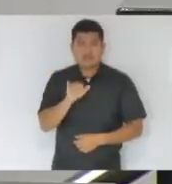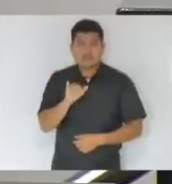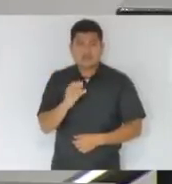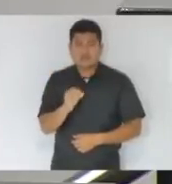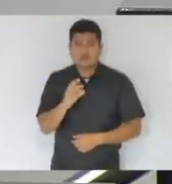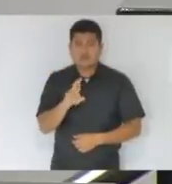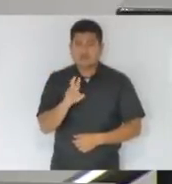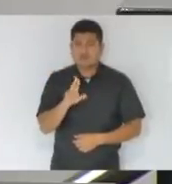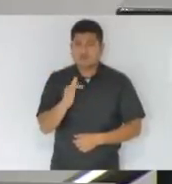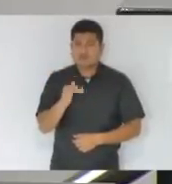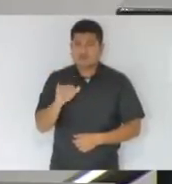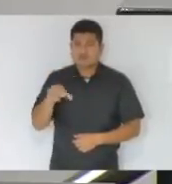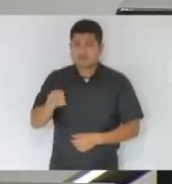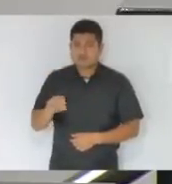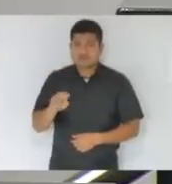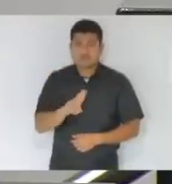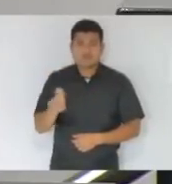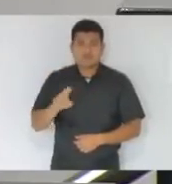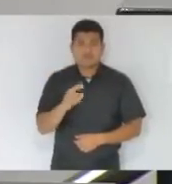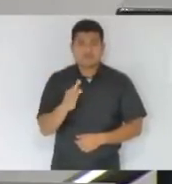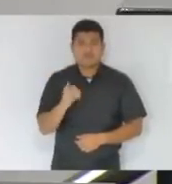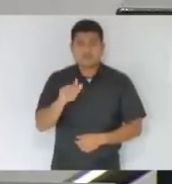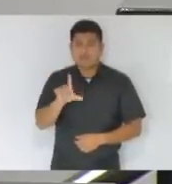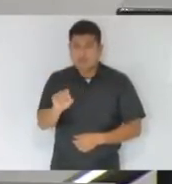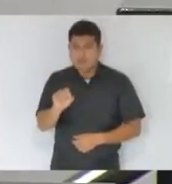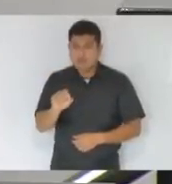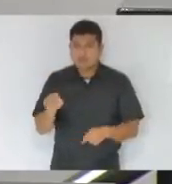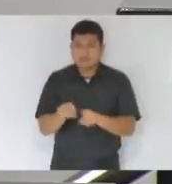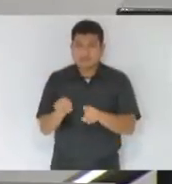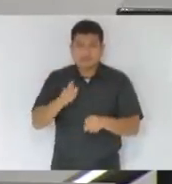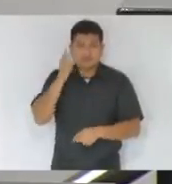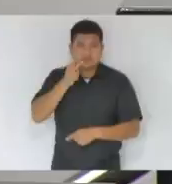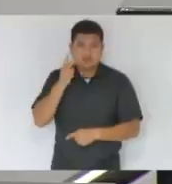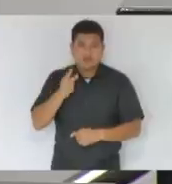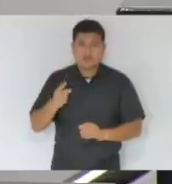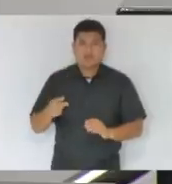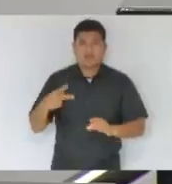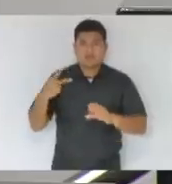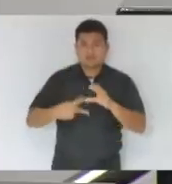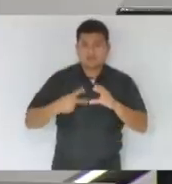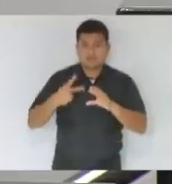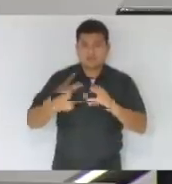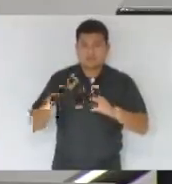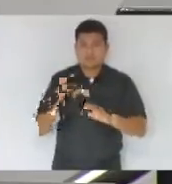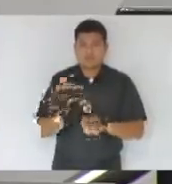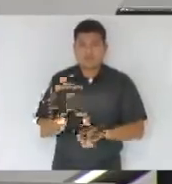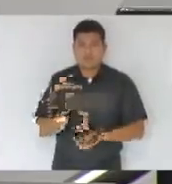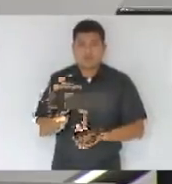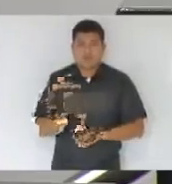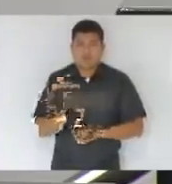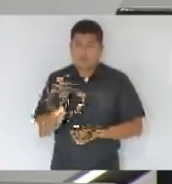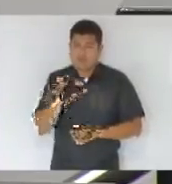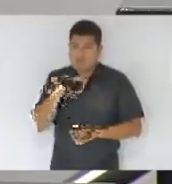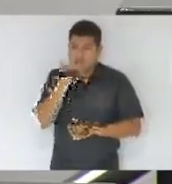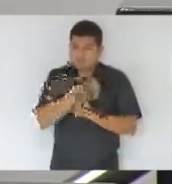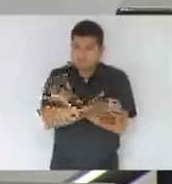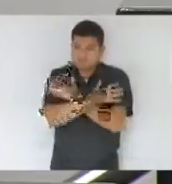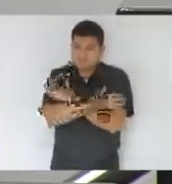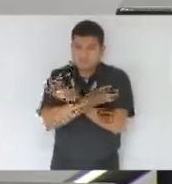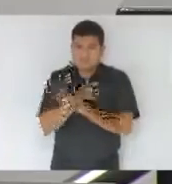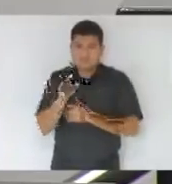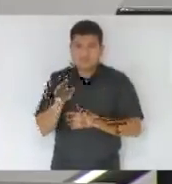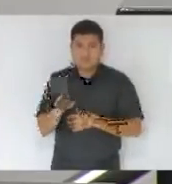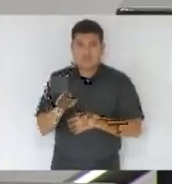prefeito Tiago Costa, bem como o vereador presidente da Câmara Municipal de Urubici, o Ivair, para que a gente